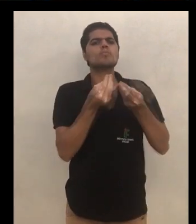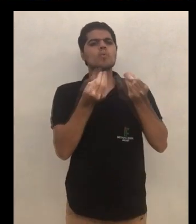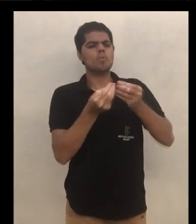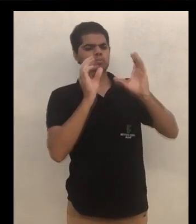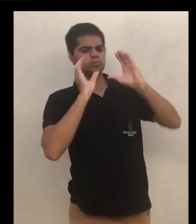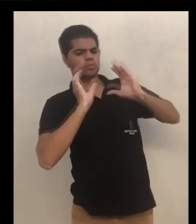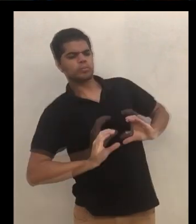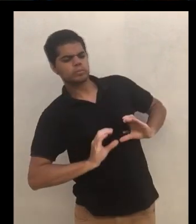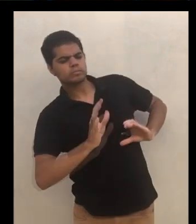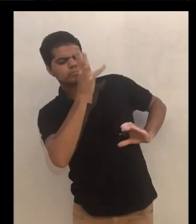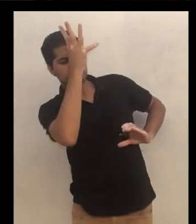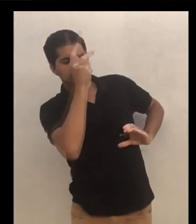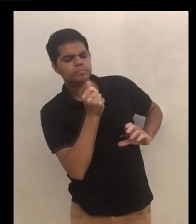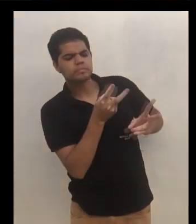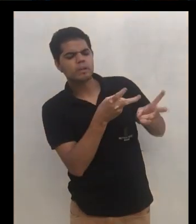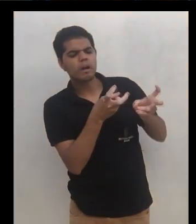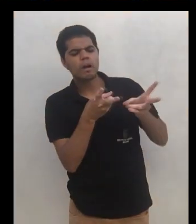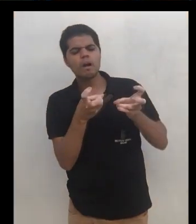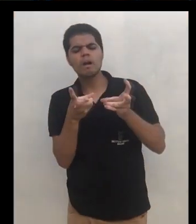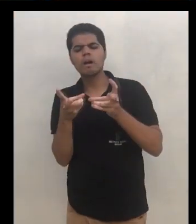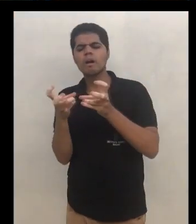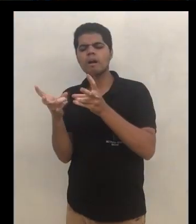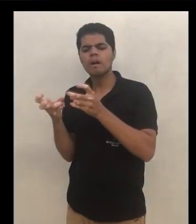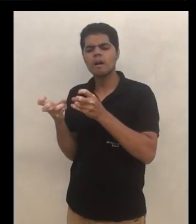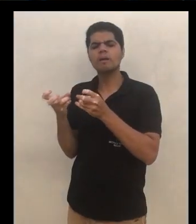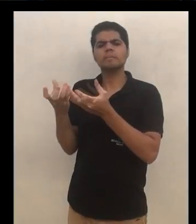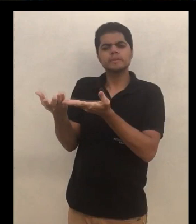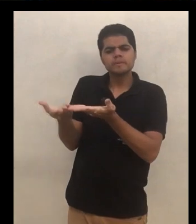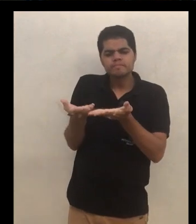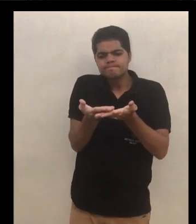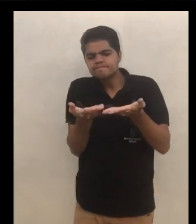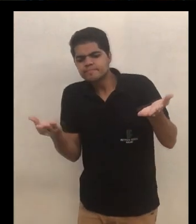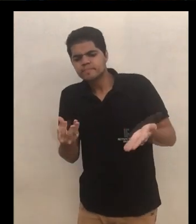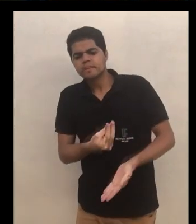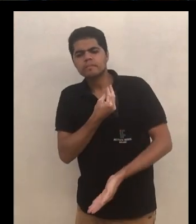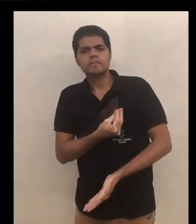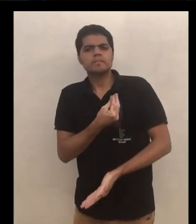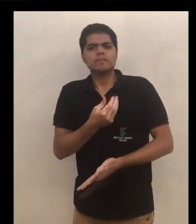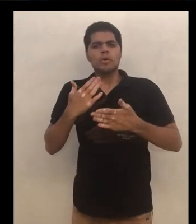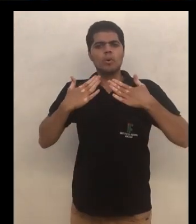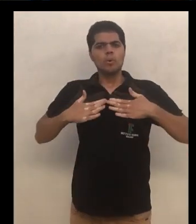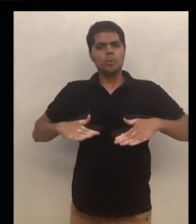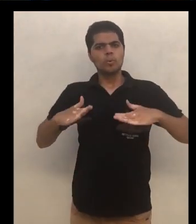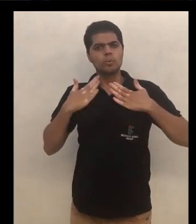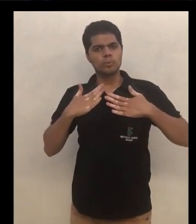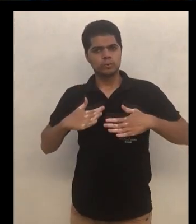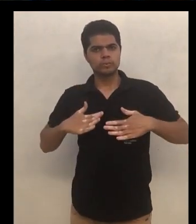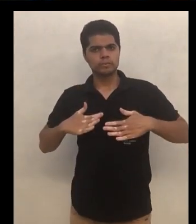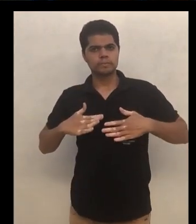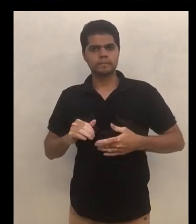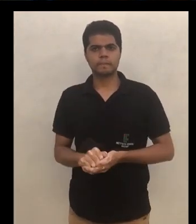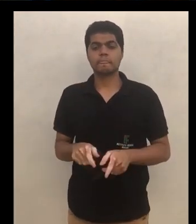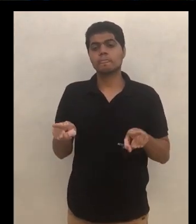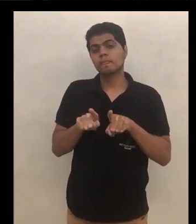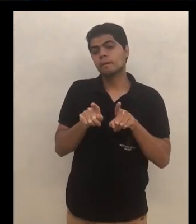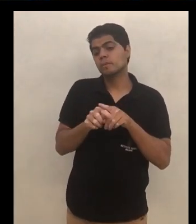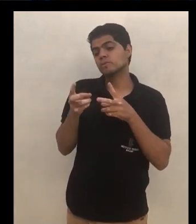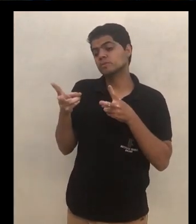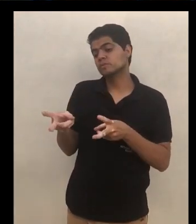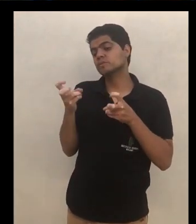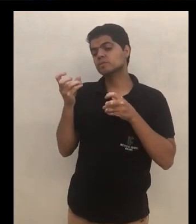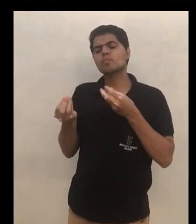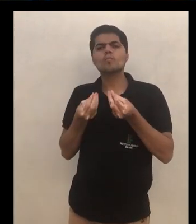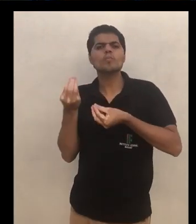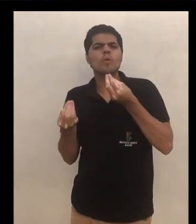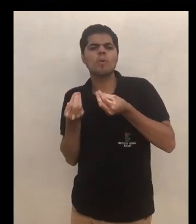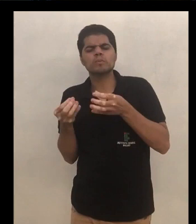comportamento típico da espécie, né, para que o animal possa viver tranquilamente. Outra coisa, quando você vai comprar de um sistema que